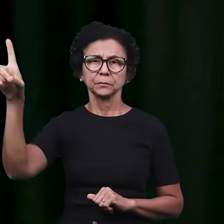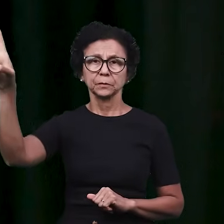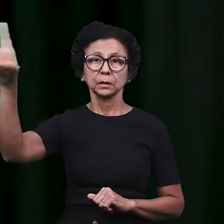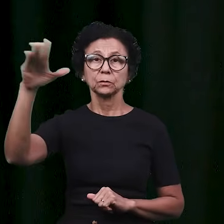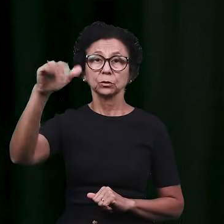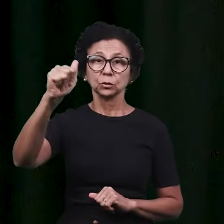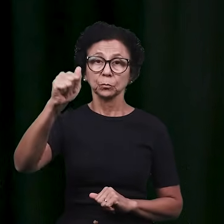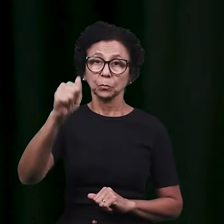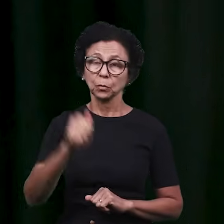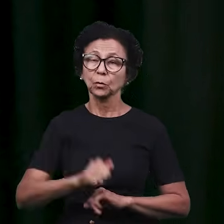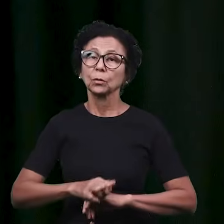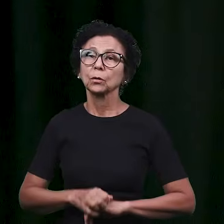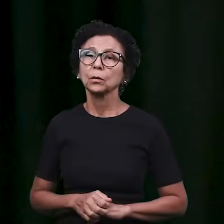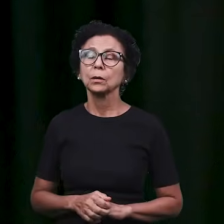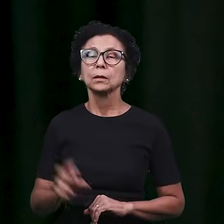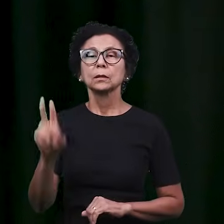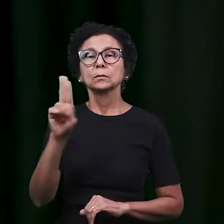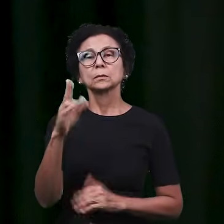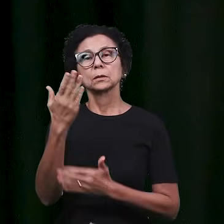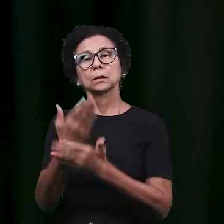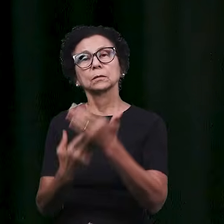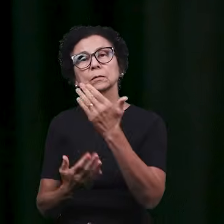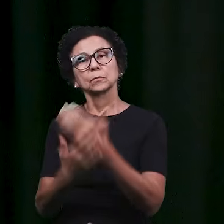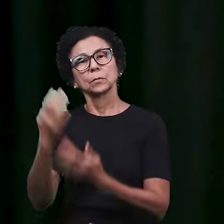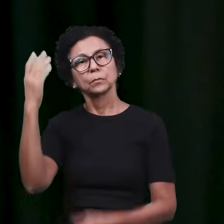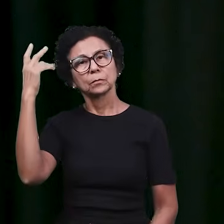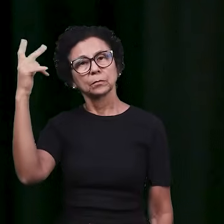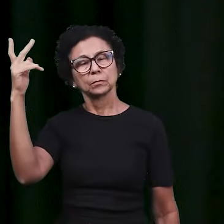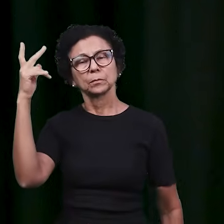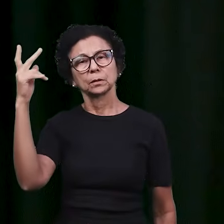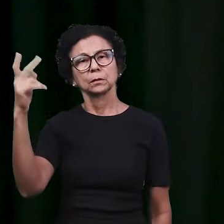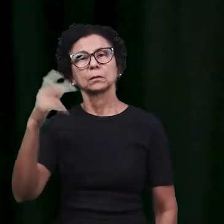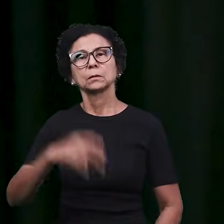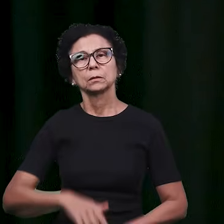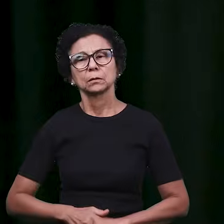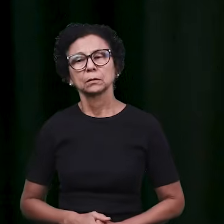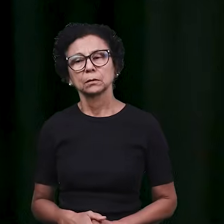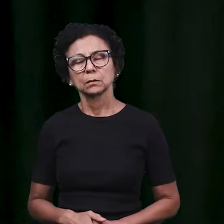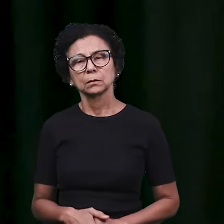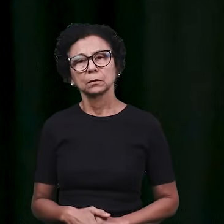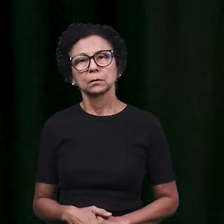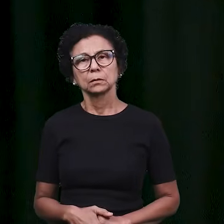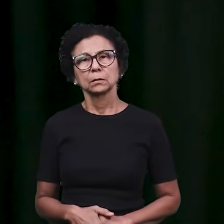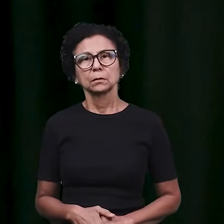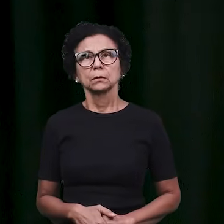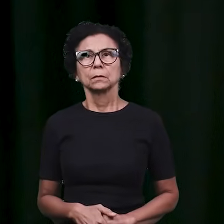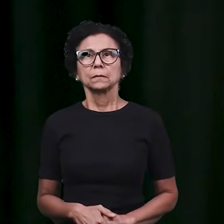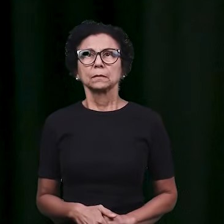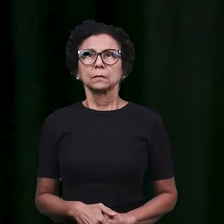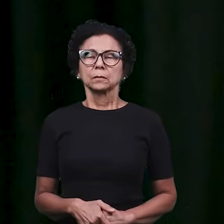Deus para ser um instrumento nas mãos de Deus. E a obra de Deus, o homem que é chamado para essa